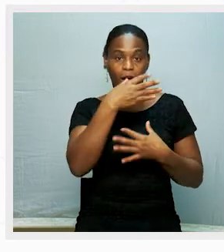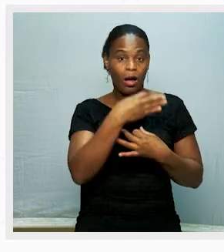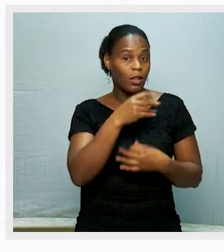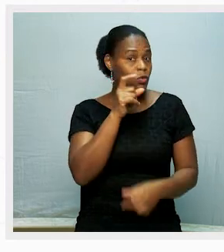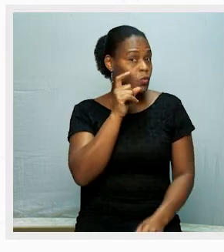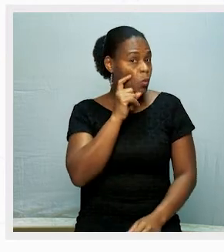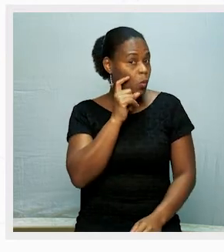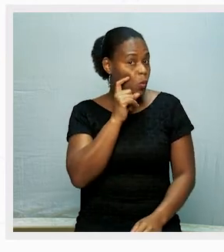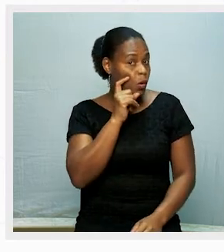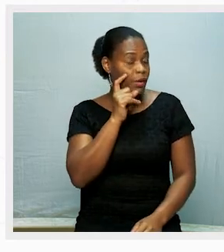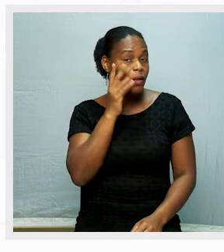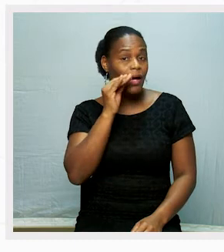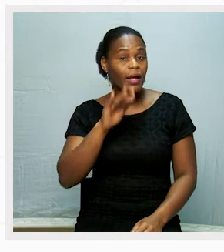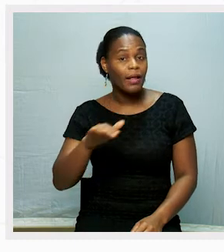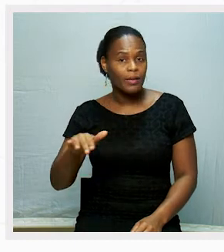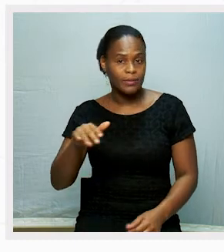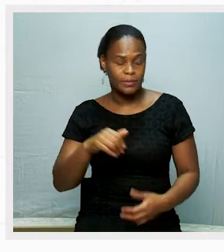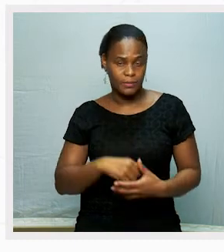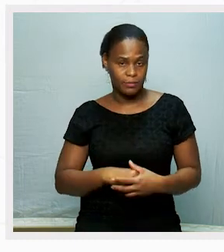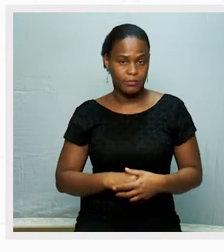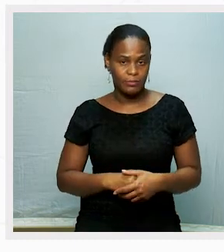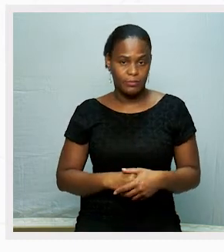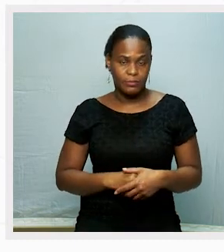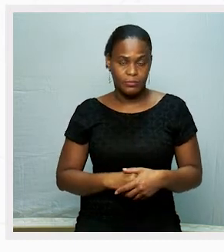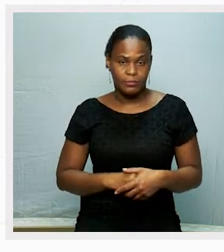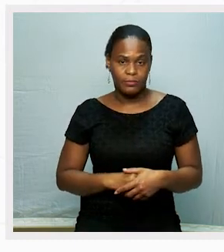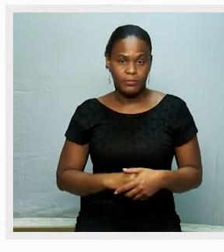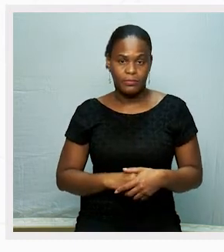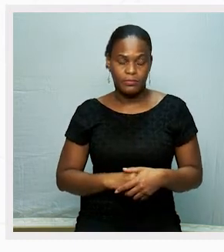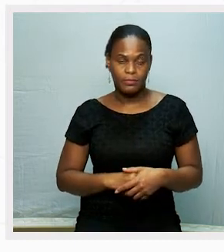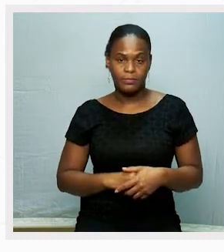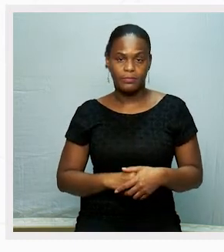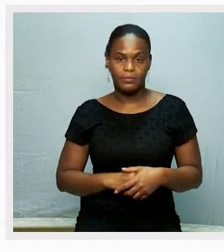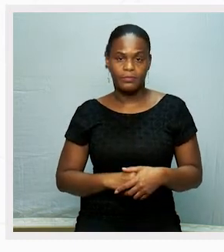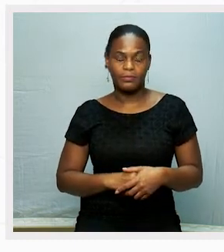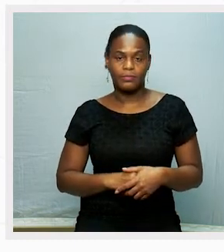Garantir a segurança da criança.